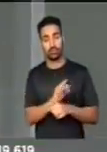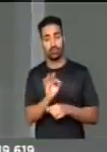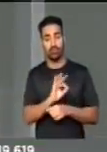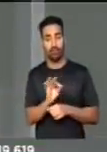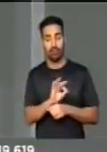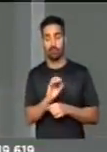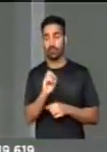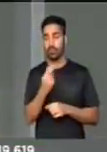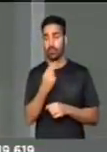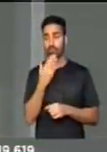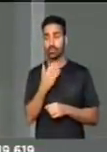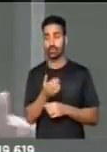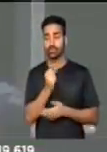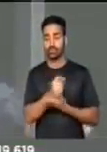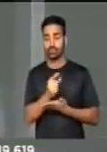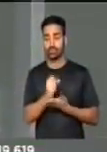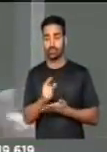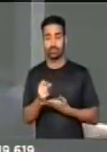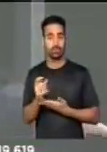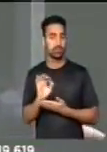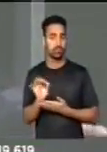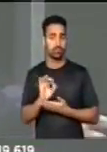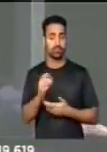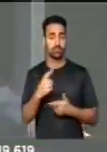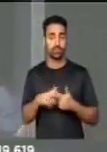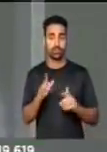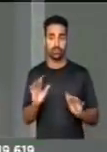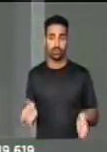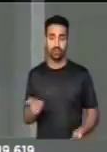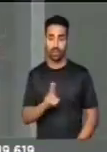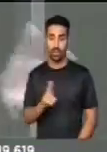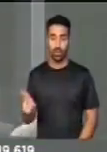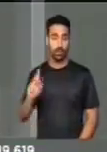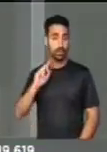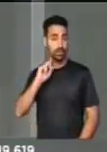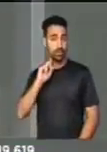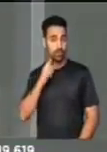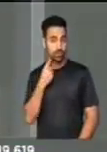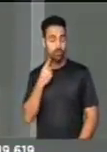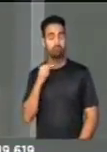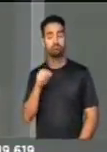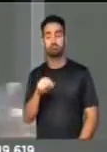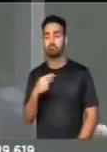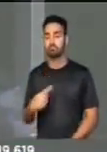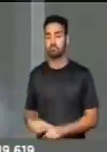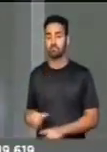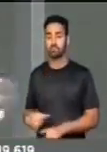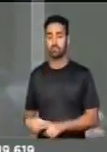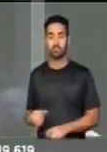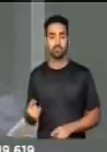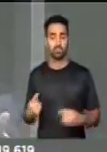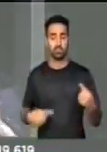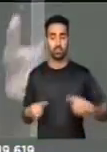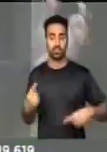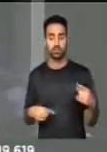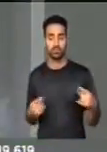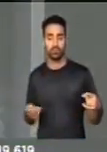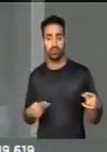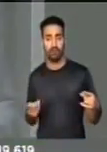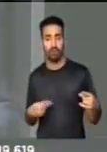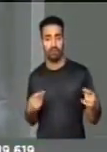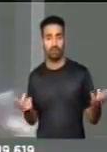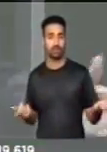seu nome está sujo na praça. E tudo isso fruto exatamente de uma política desarrumada que nos levou e que nos gerou e